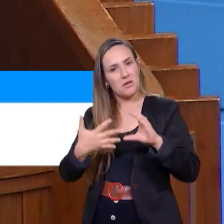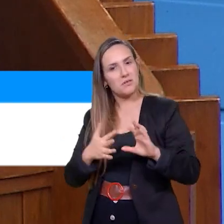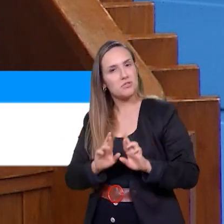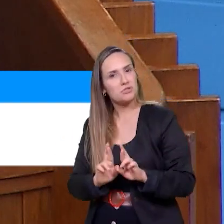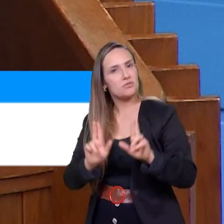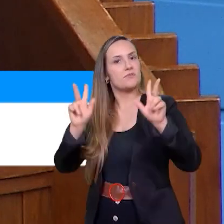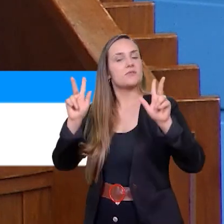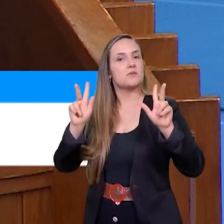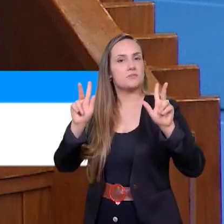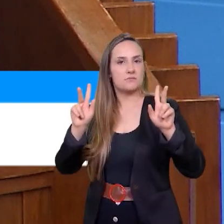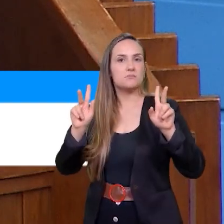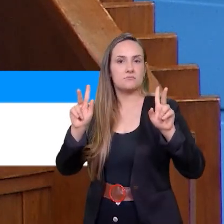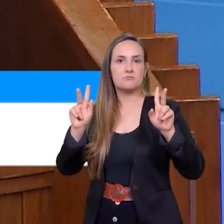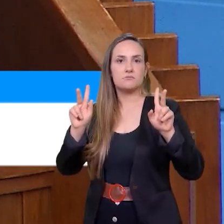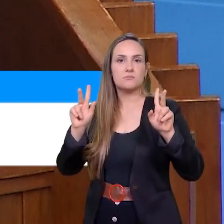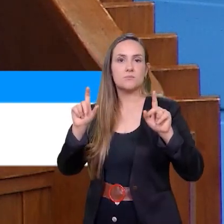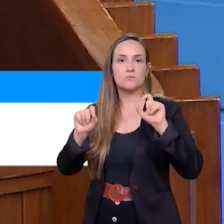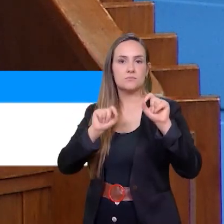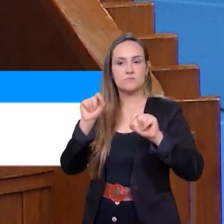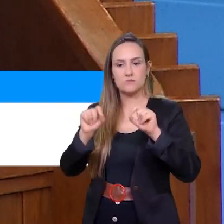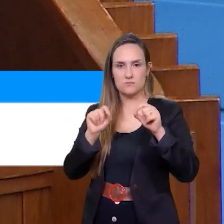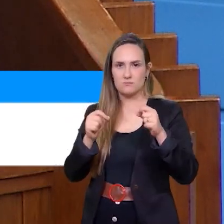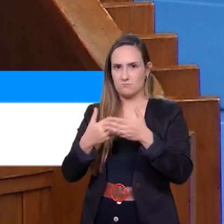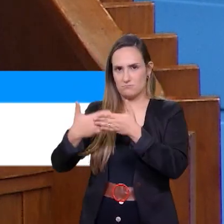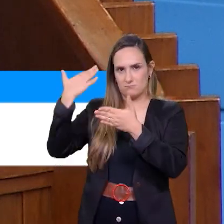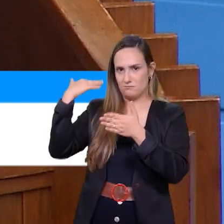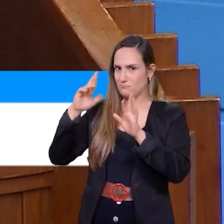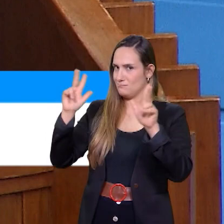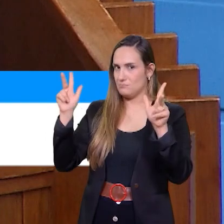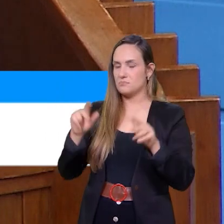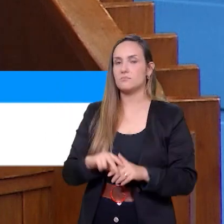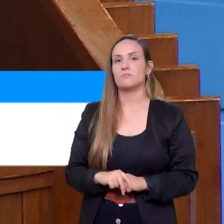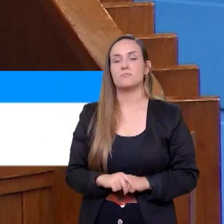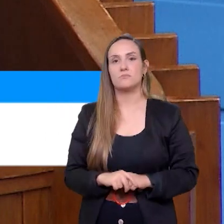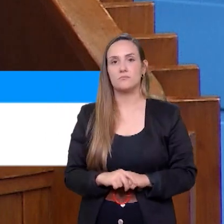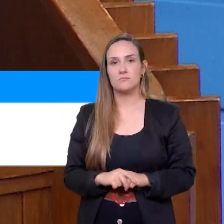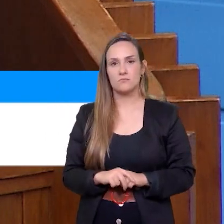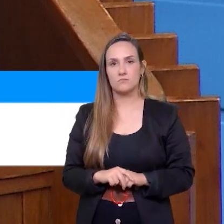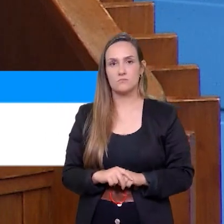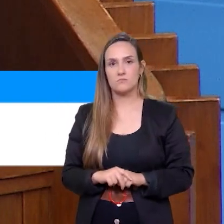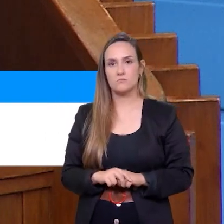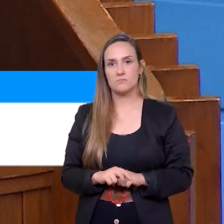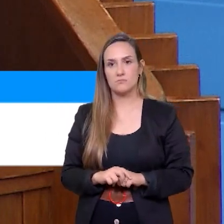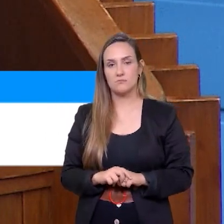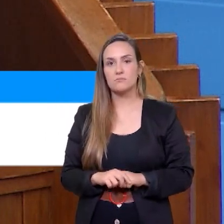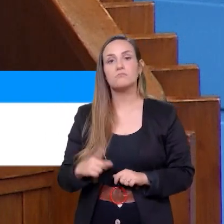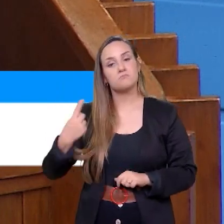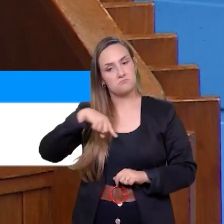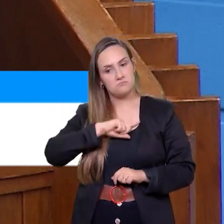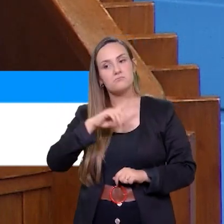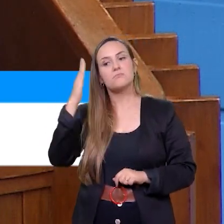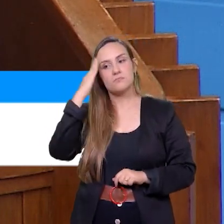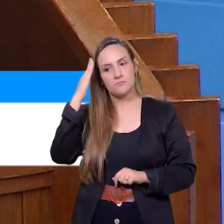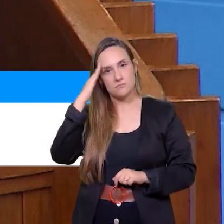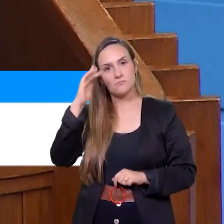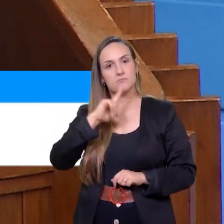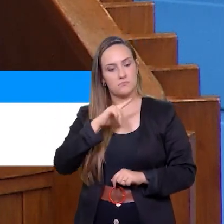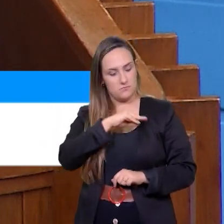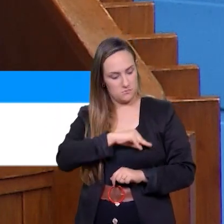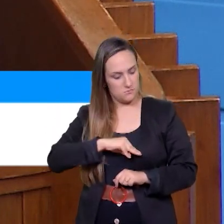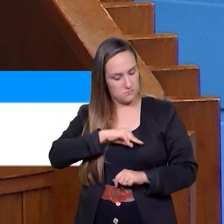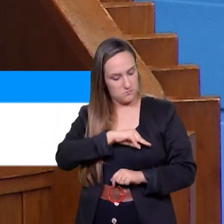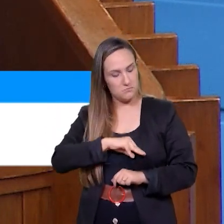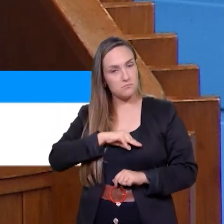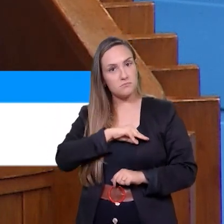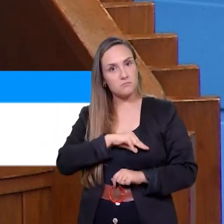liderado pelo Partido dos Trabalhadores, mas que, nesse momento, com uma característica um